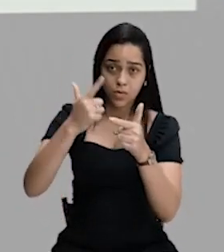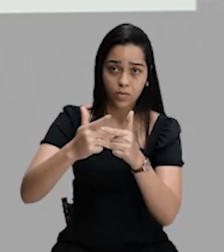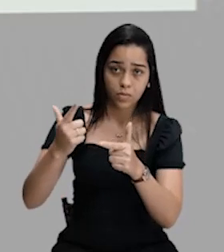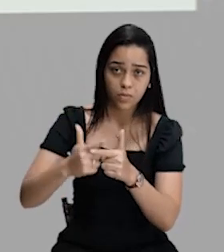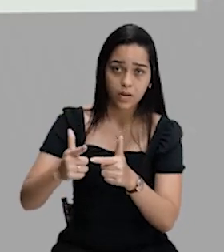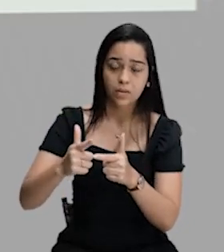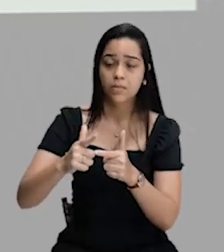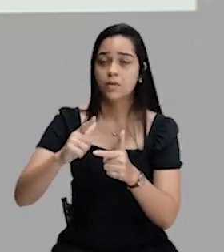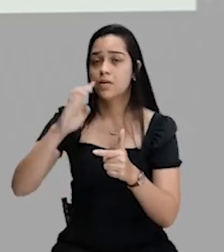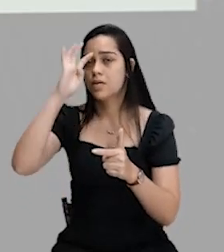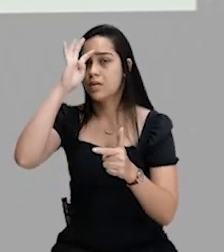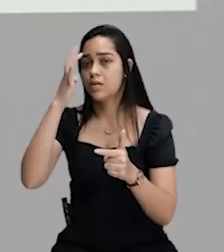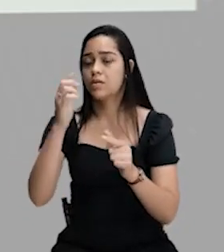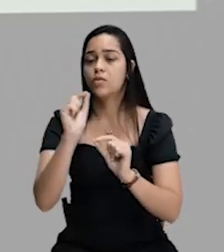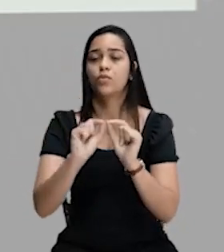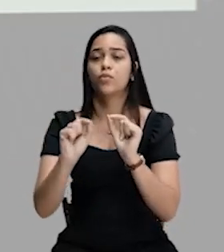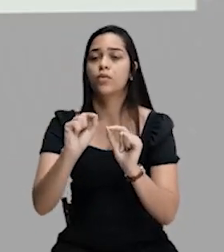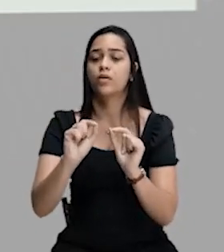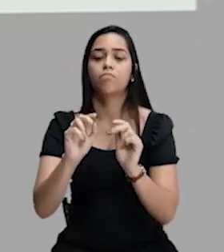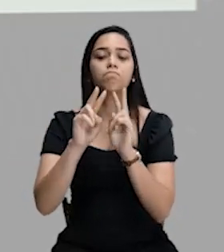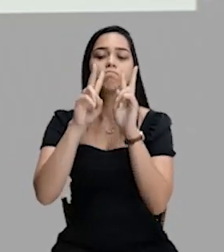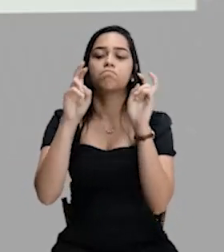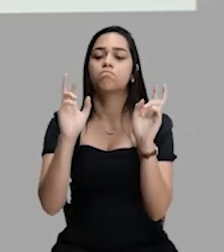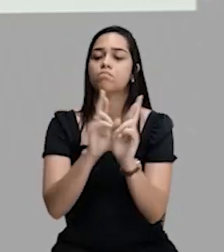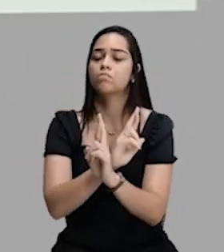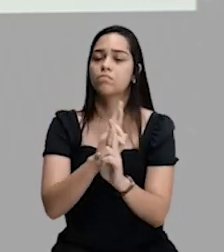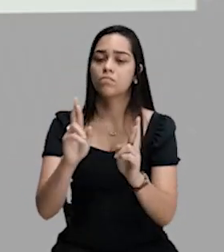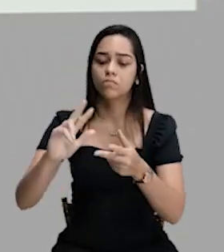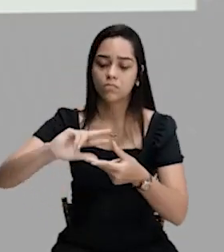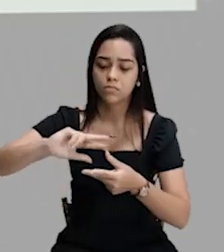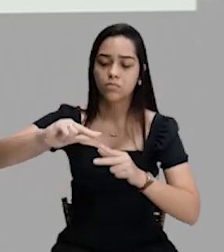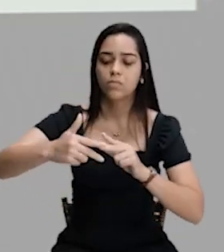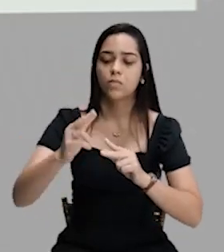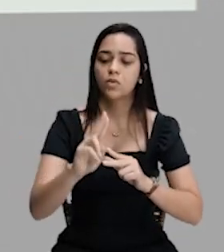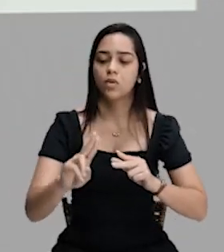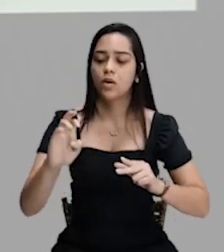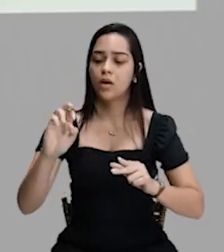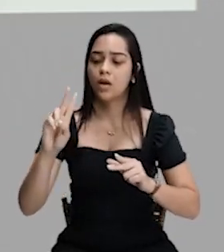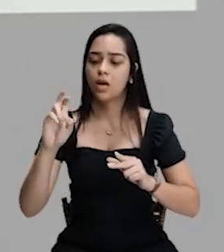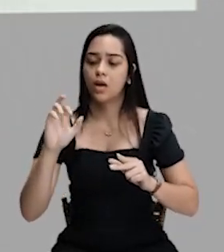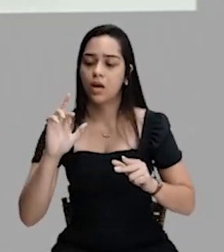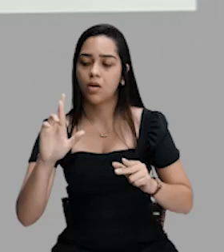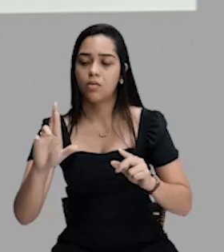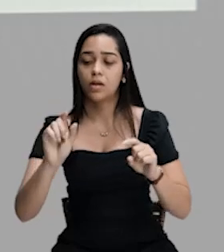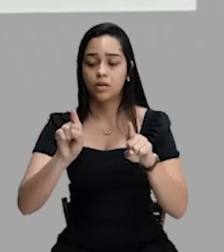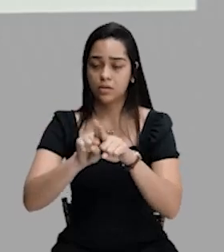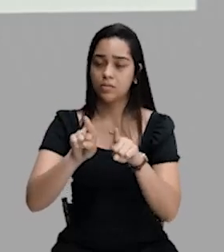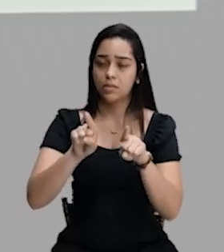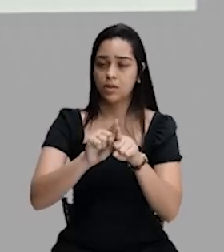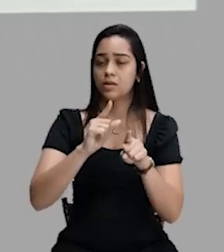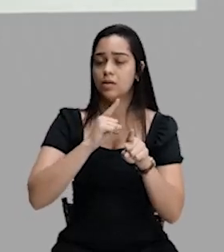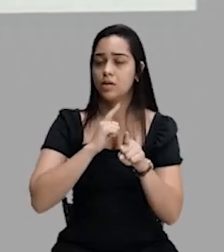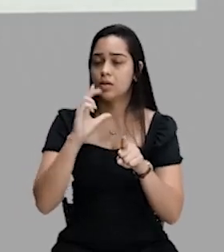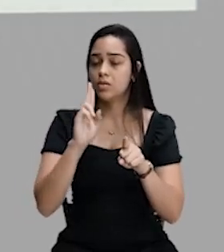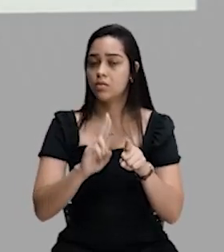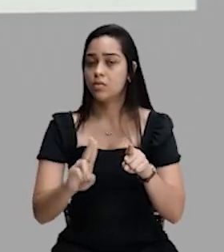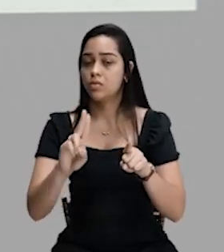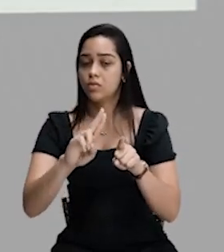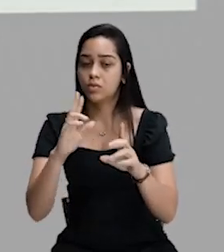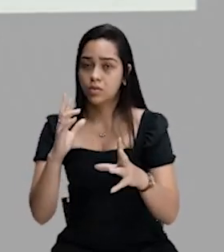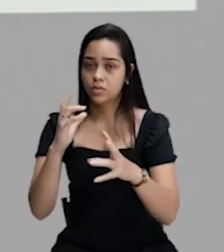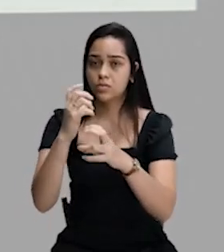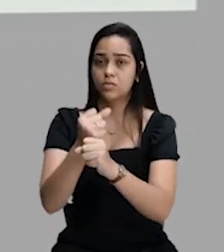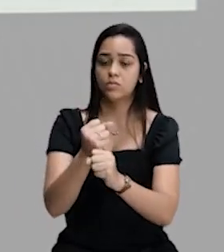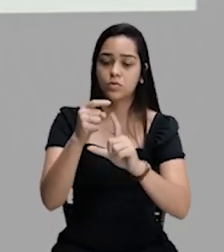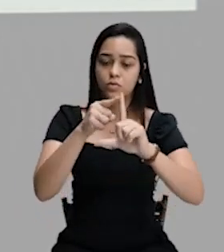envolvendo aí poliedros utilizando são da fórmula de Euler e também a utilização da